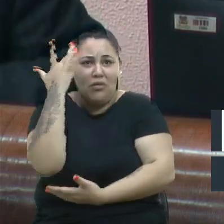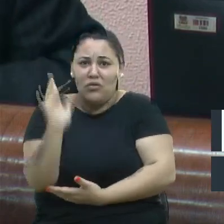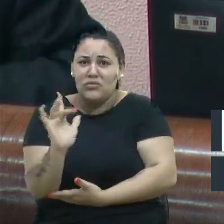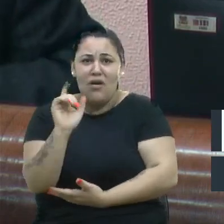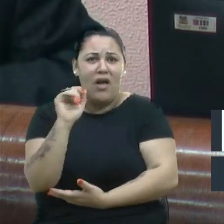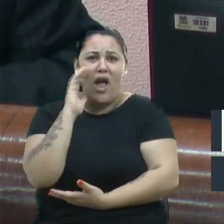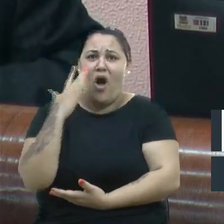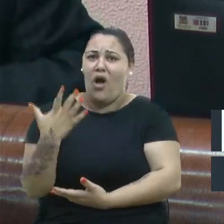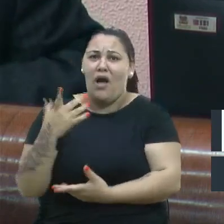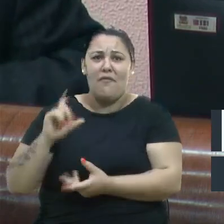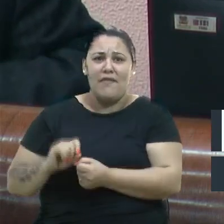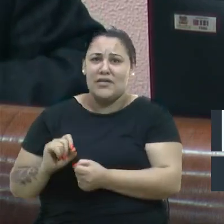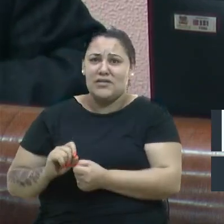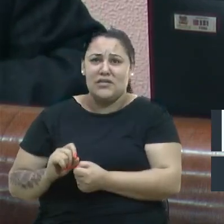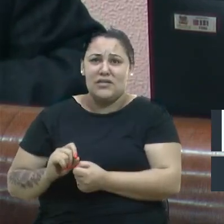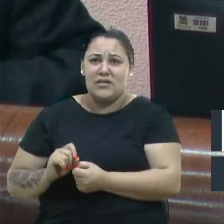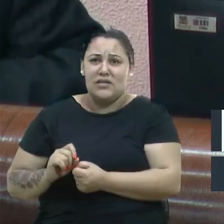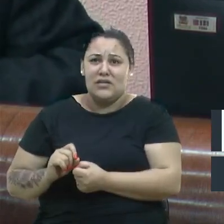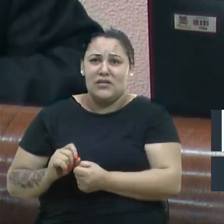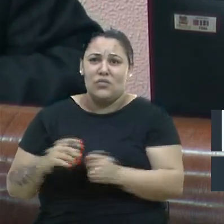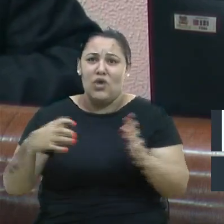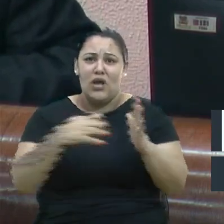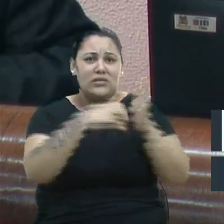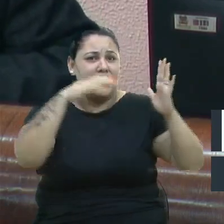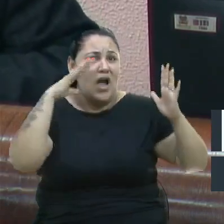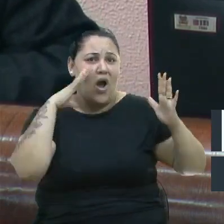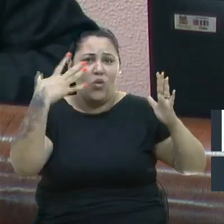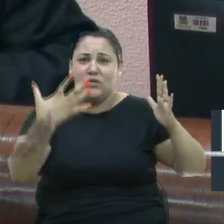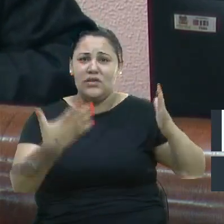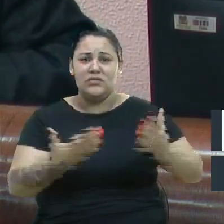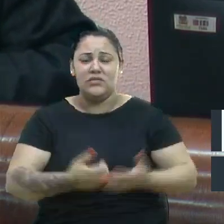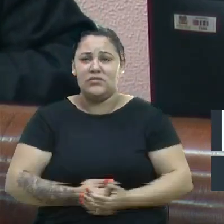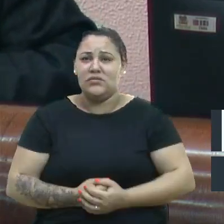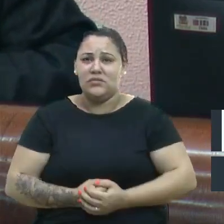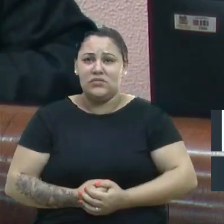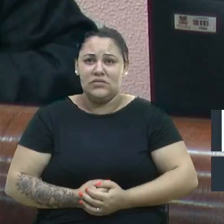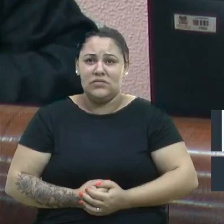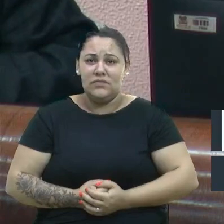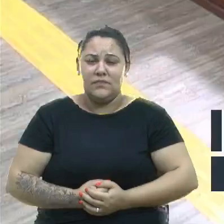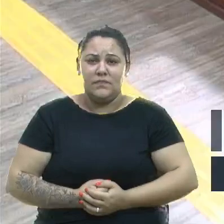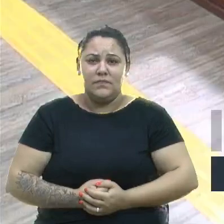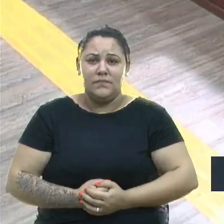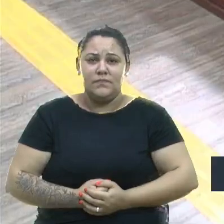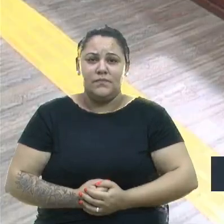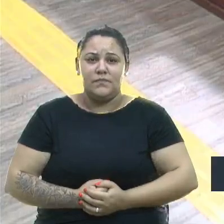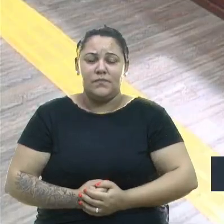para impedir que o acidente ocorra aí na frente. Era Uma isso, parte, muito vereadora Estela.